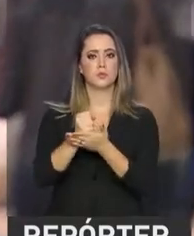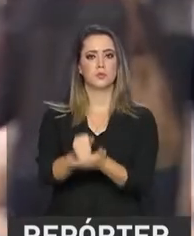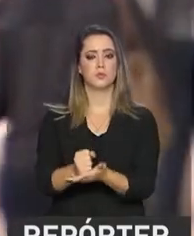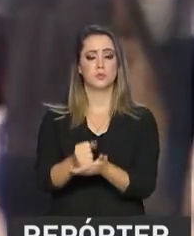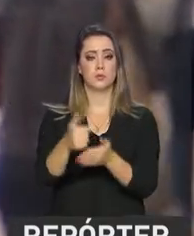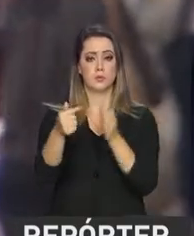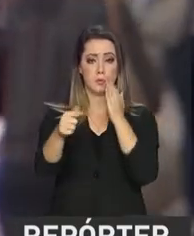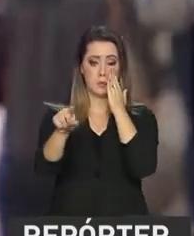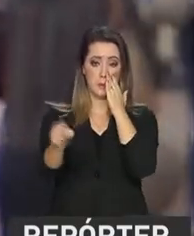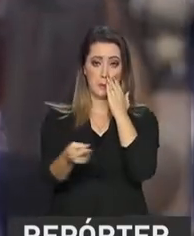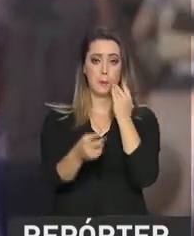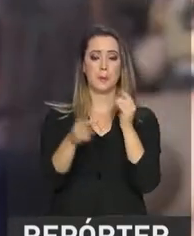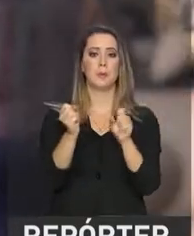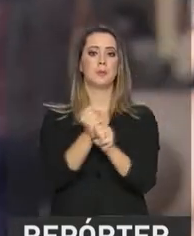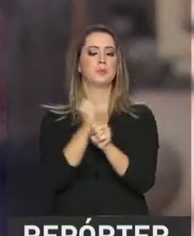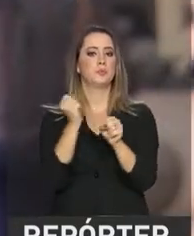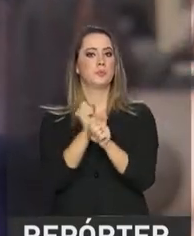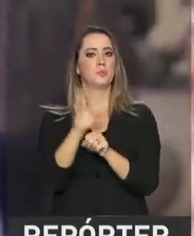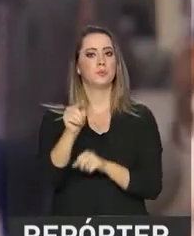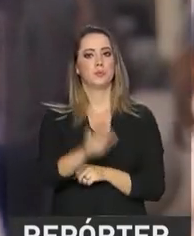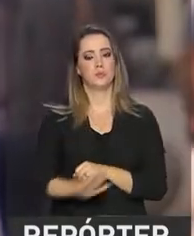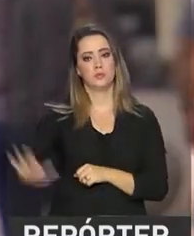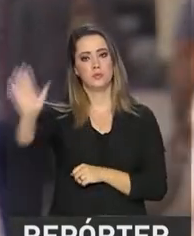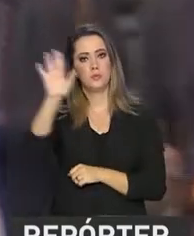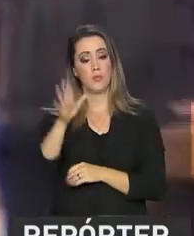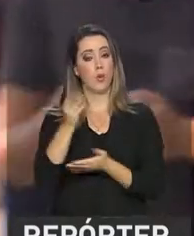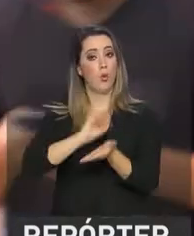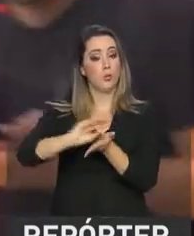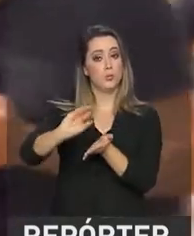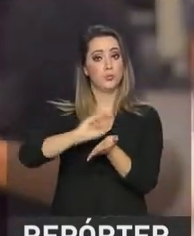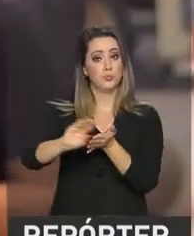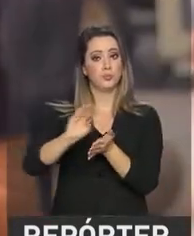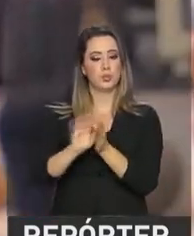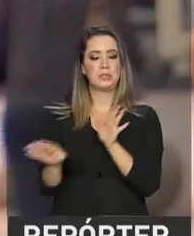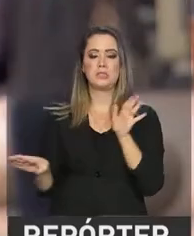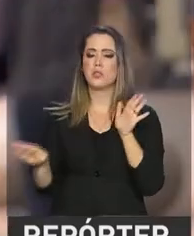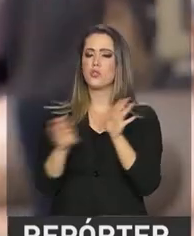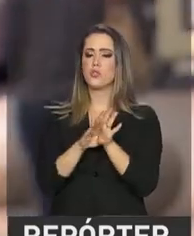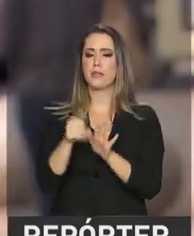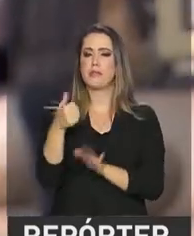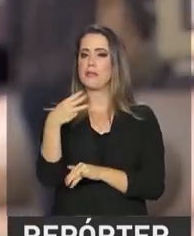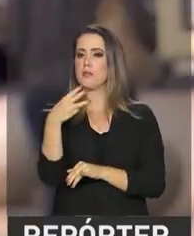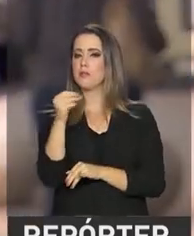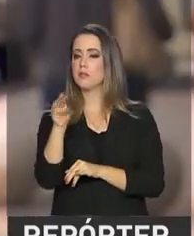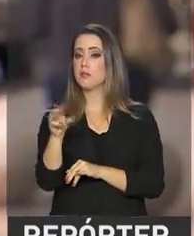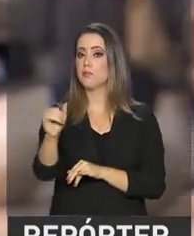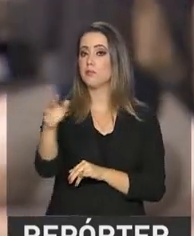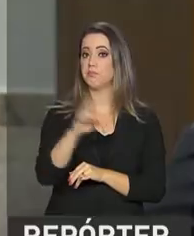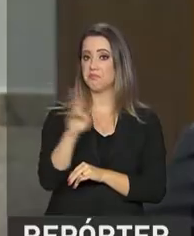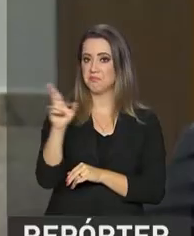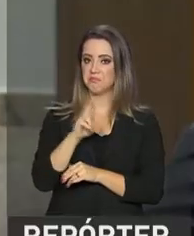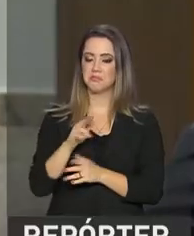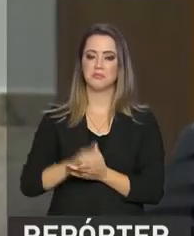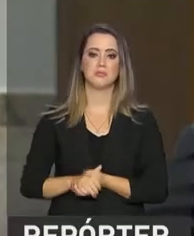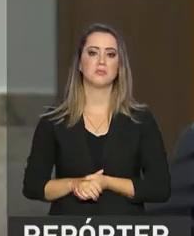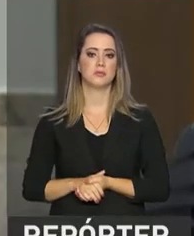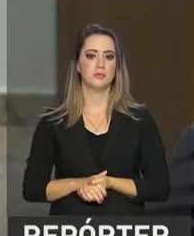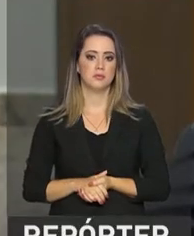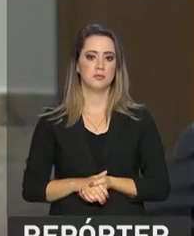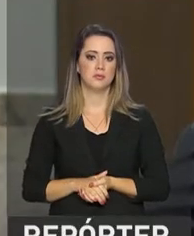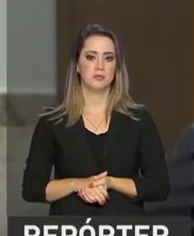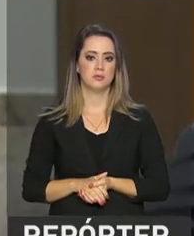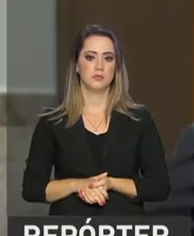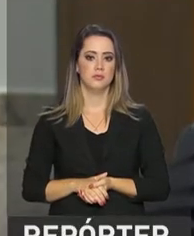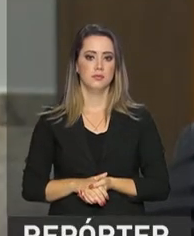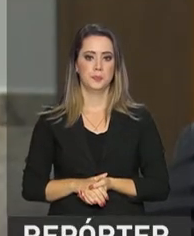de sete mil obras em todo o brasil os investimentos chegam a 130 bilhões de reais o que é importante o que